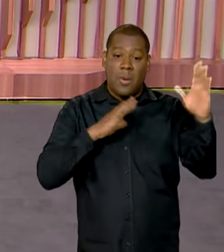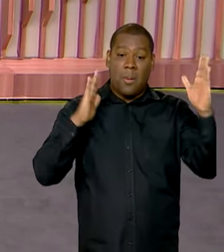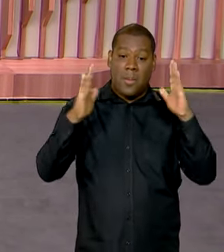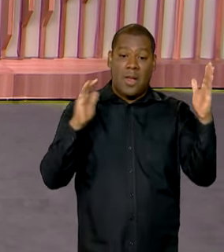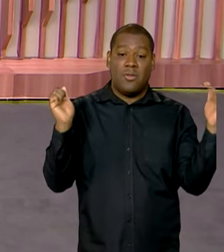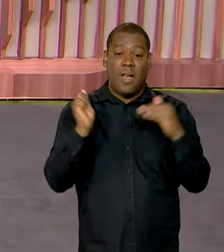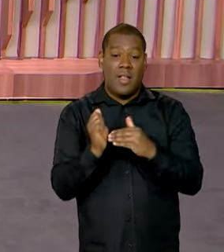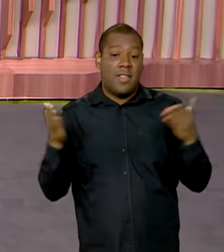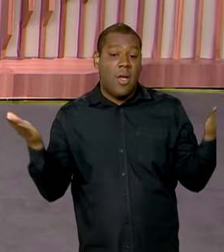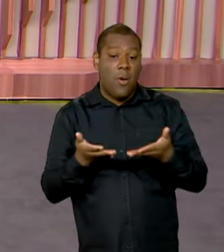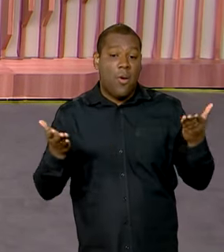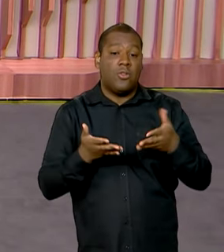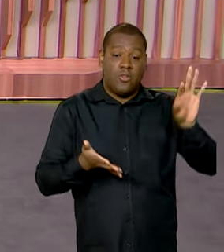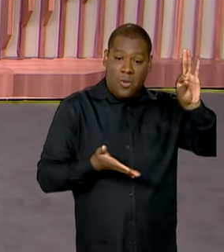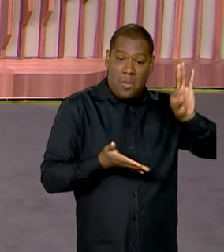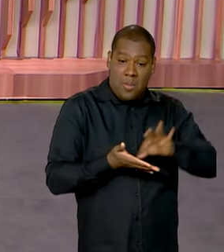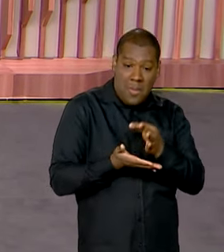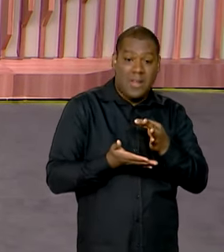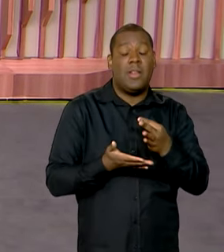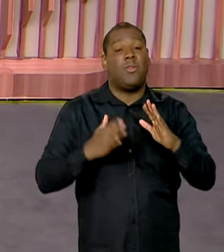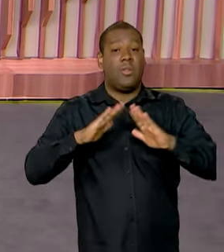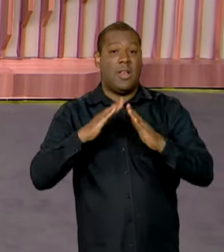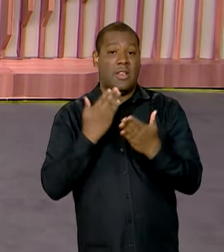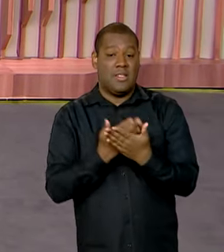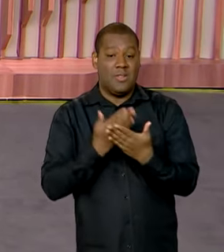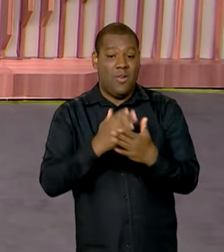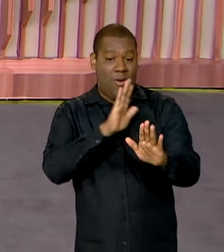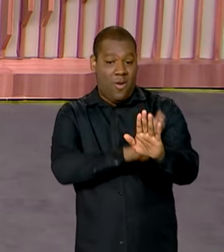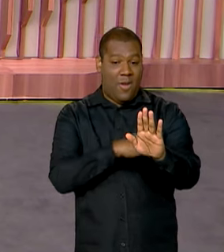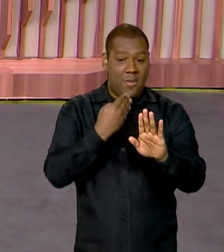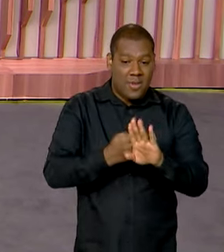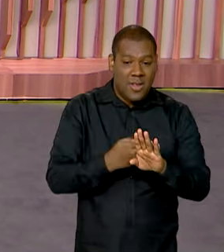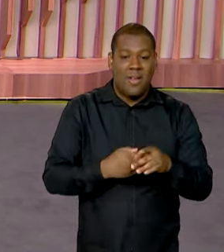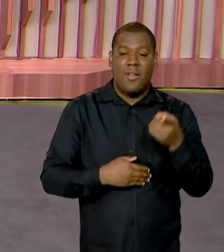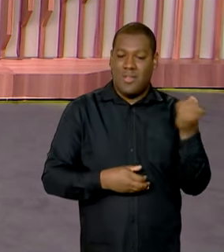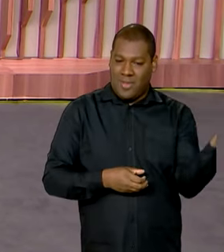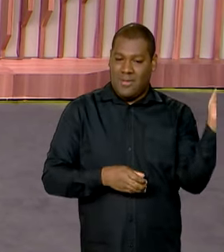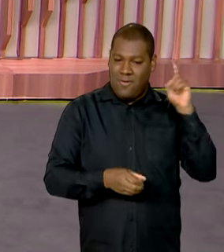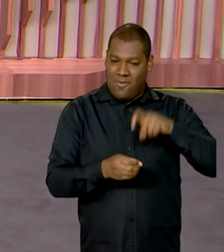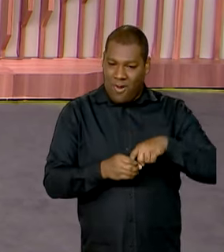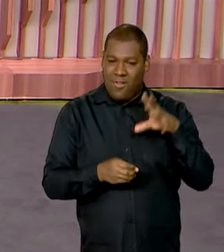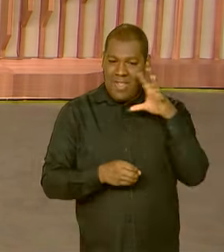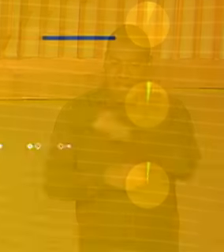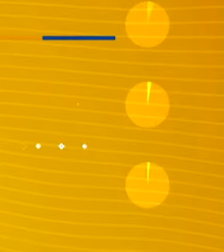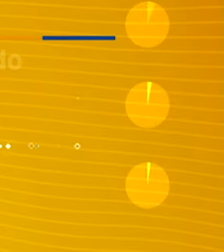confirmar matrículas no programa Escola em Tempo Integral. A gente volta já já.